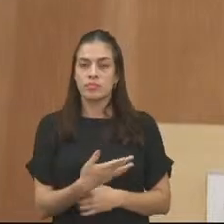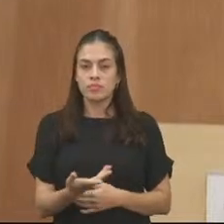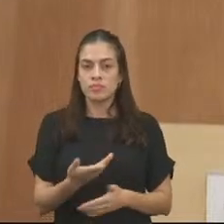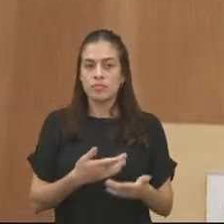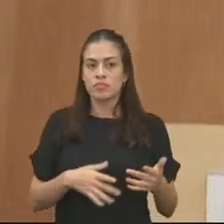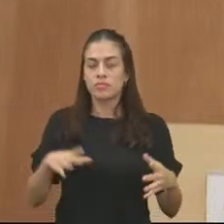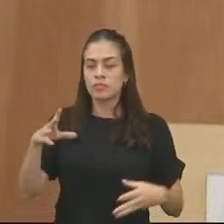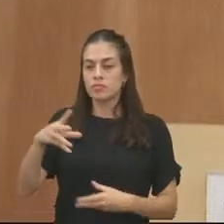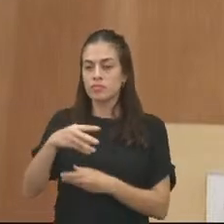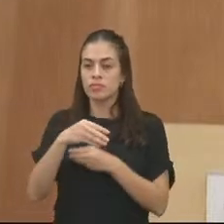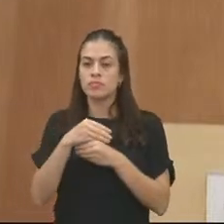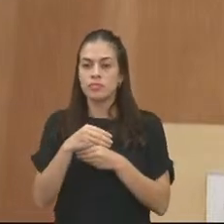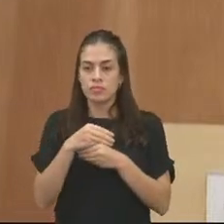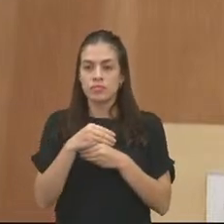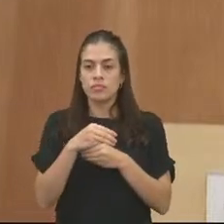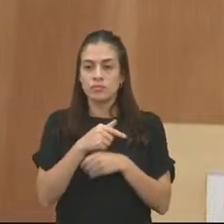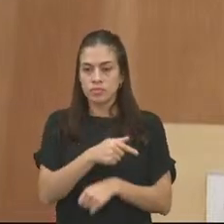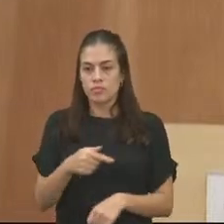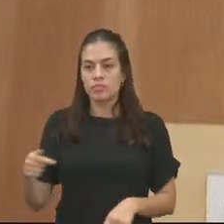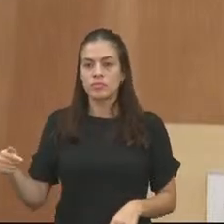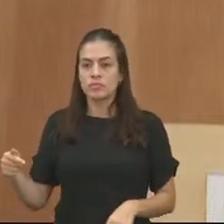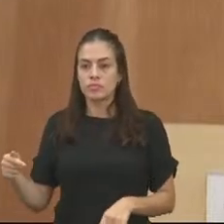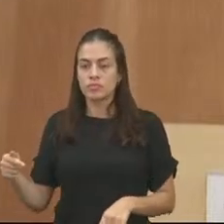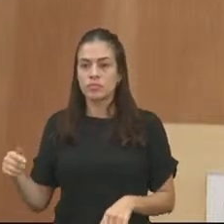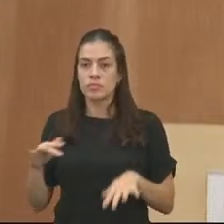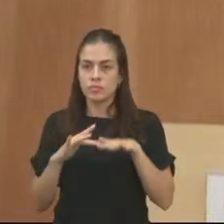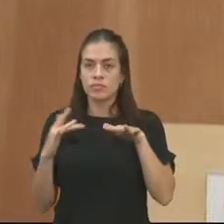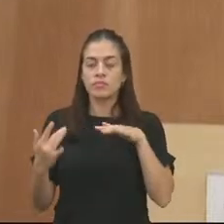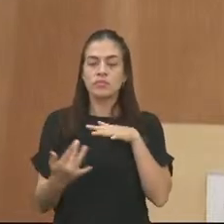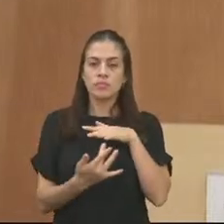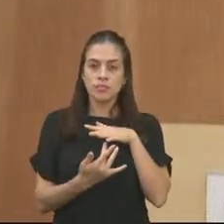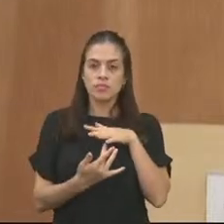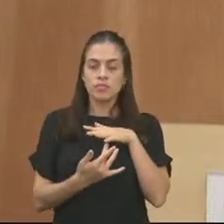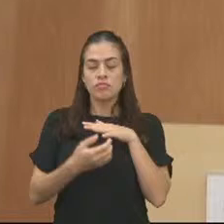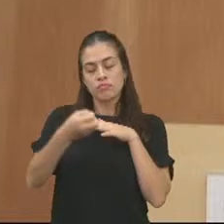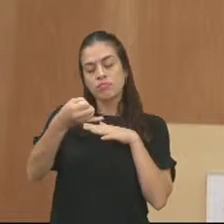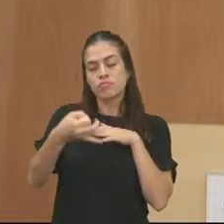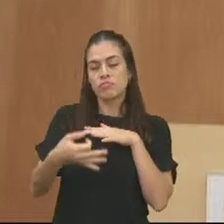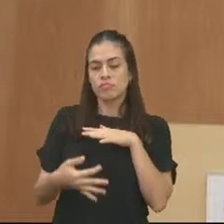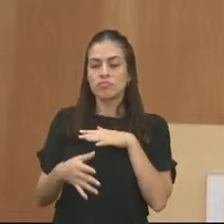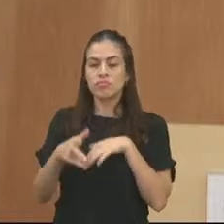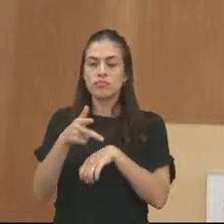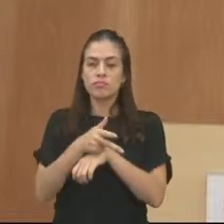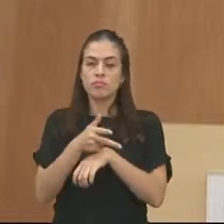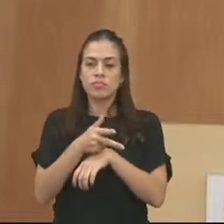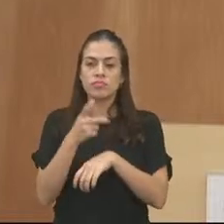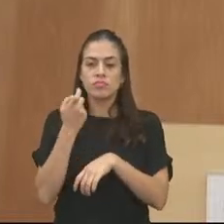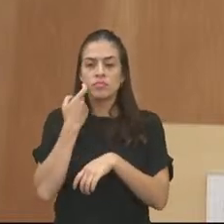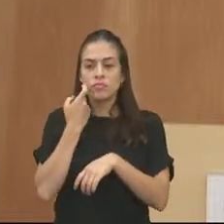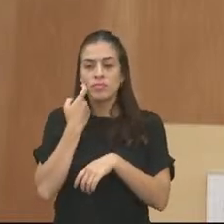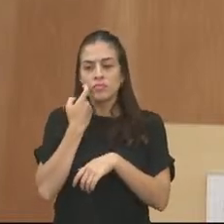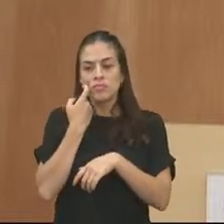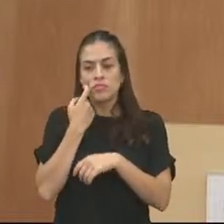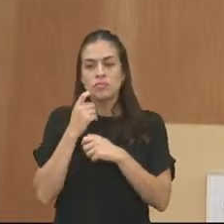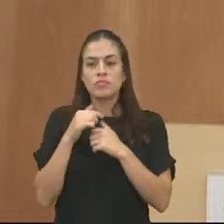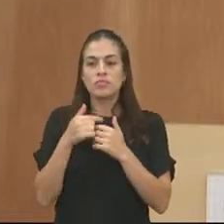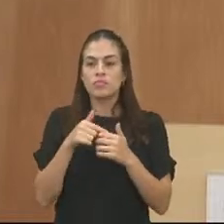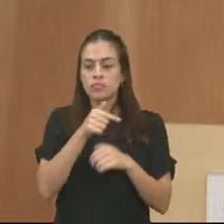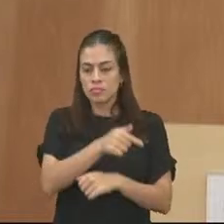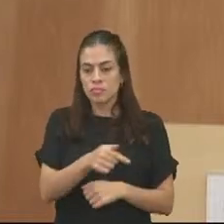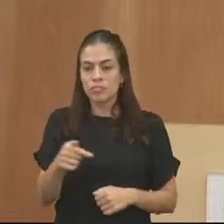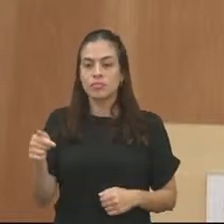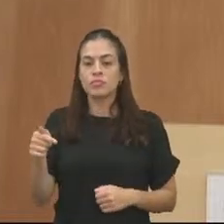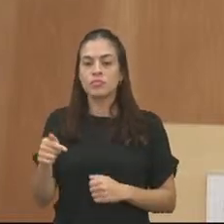da semana nas redes sociais. A gente conta tudo que a gente fez ao longo das semanas num vídeo que a gente solta na sexta-feira. Essa